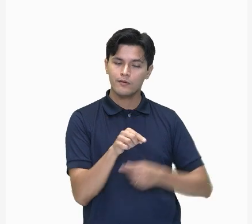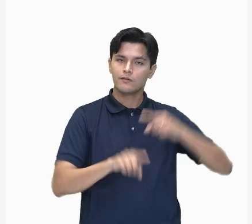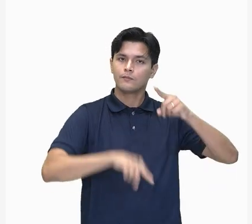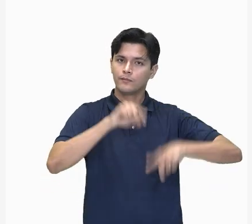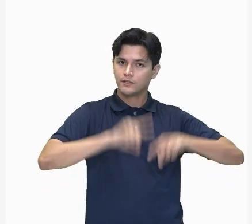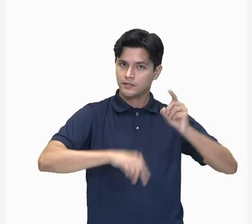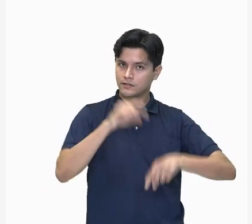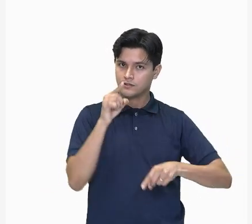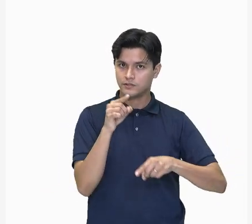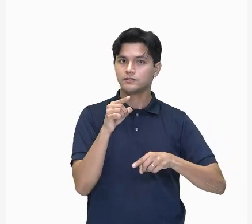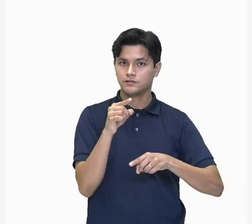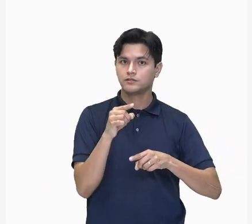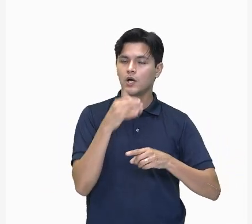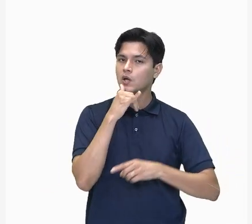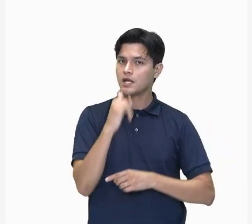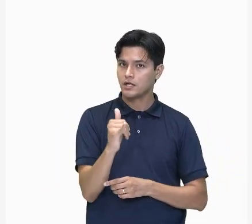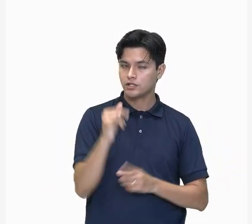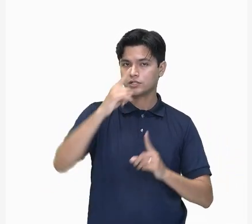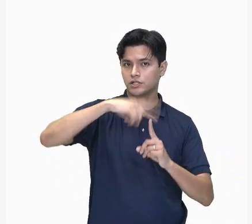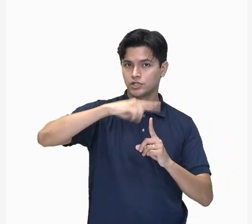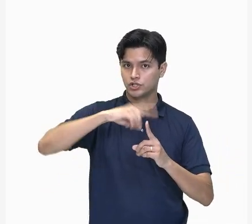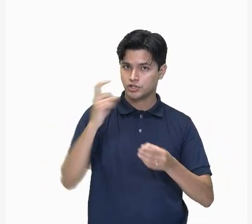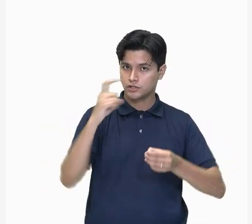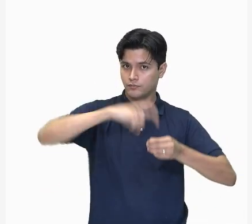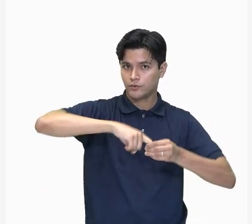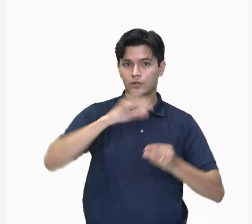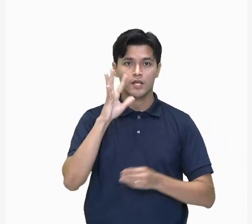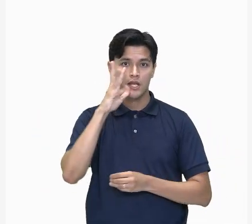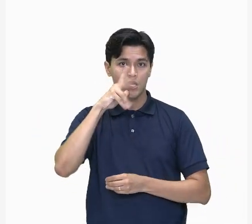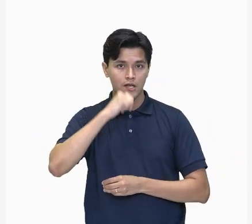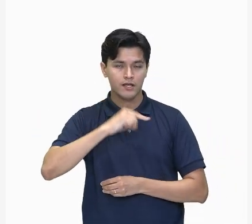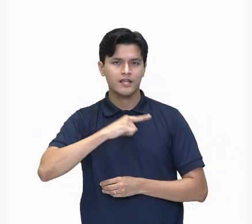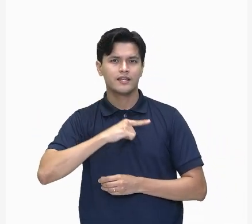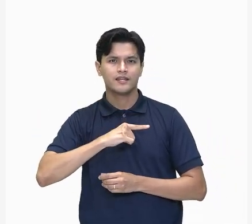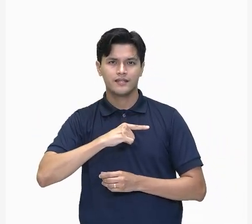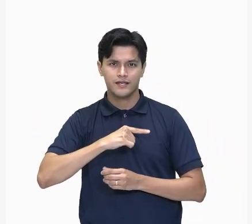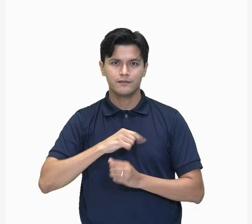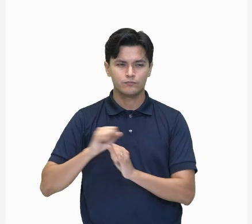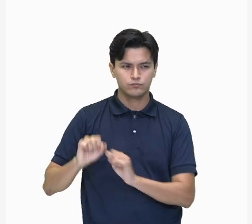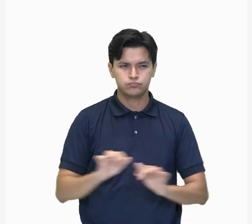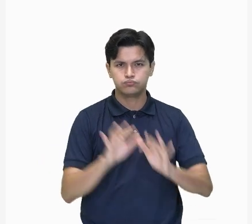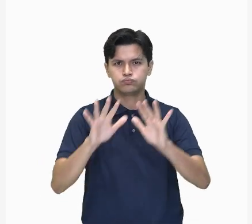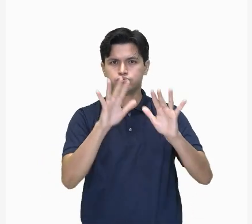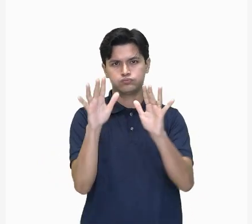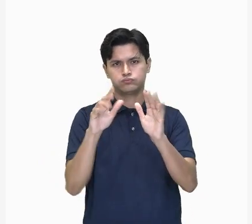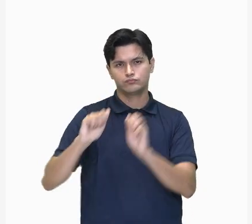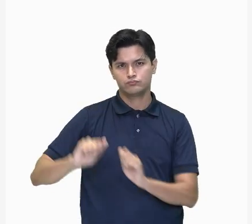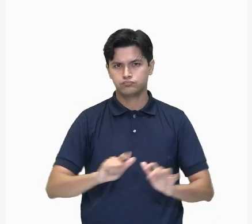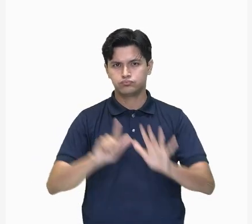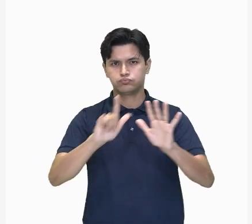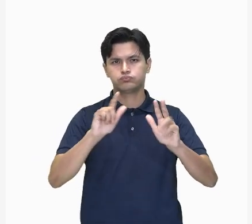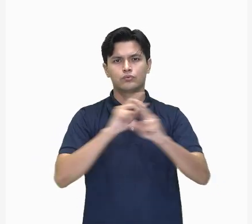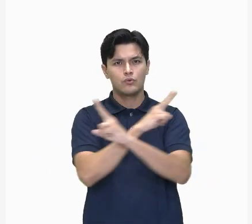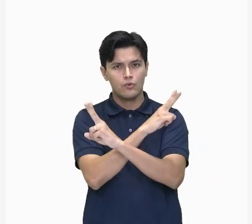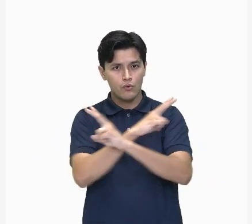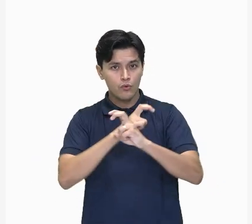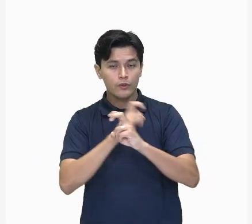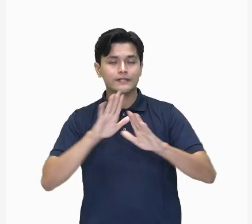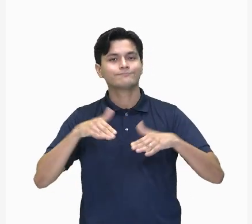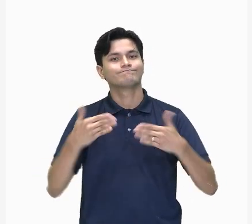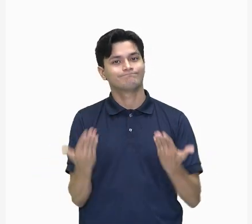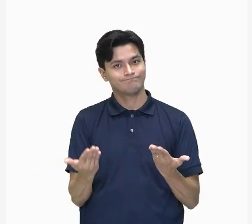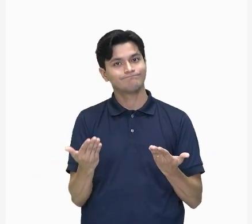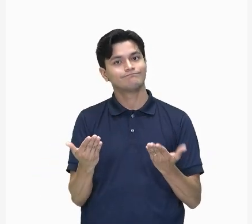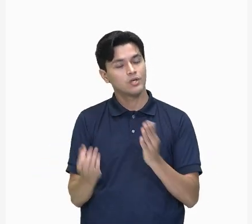grande quantidade de gases tóxicos, principalmente o dióxido de carbono, ou CO2. Então, a gente tem uma problemática